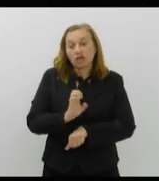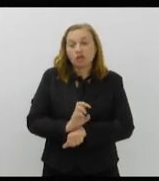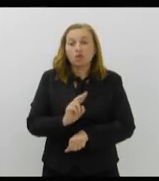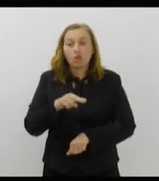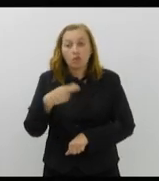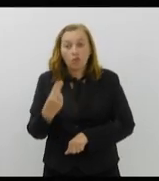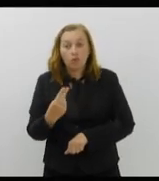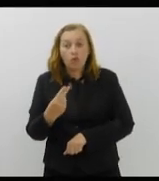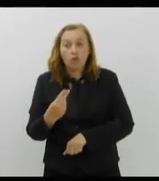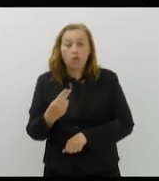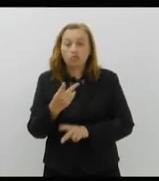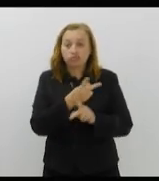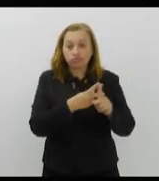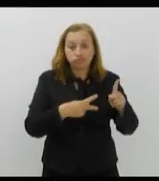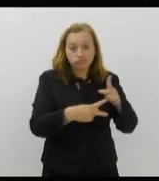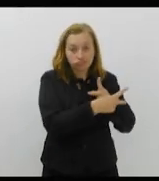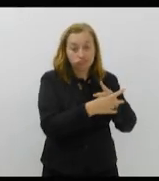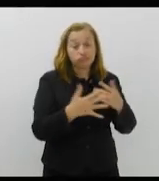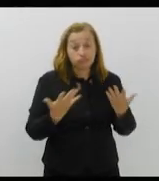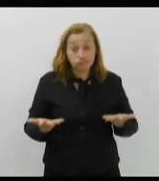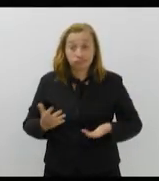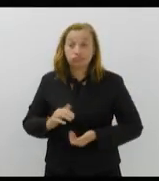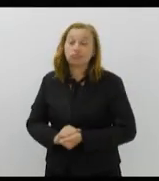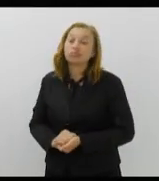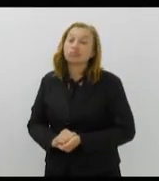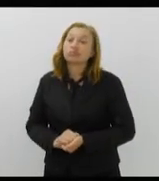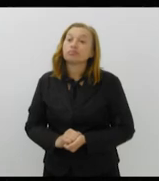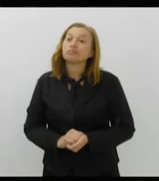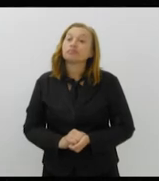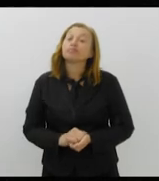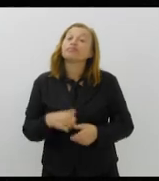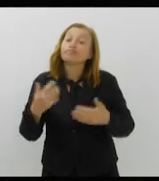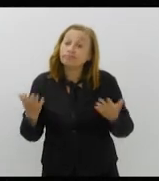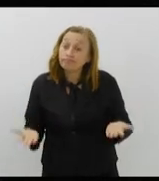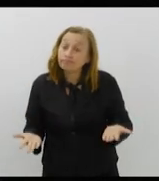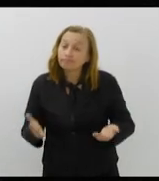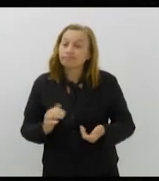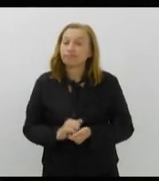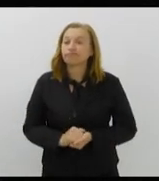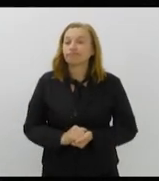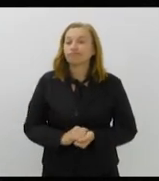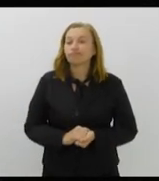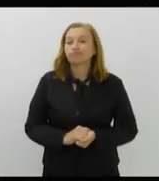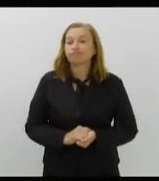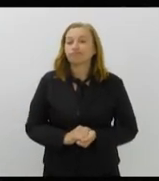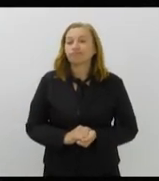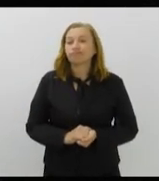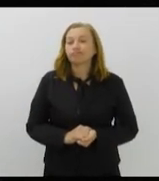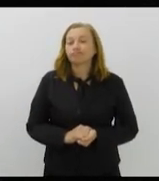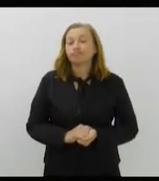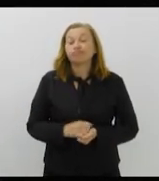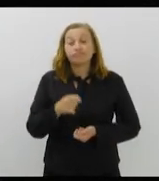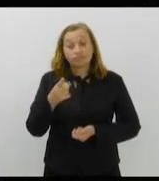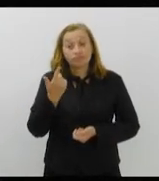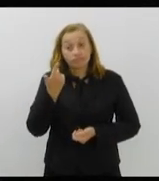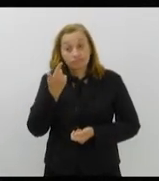no rio previdência então aí se você